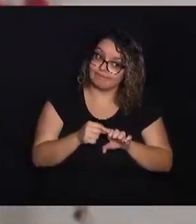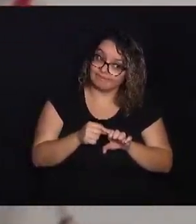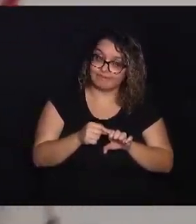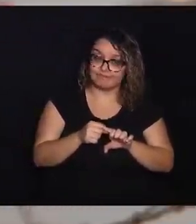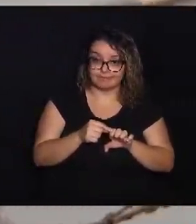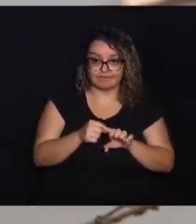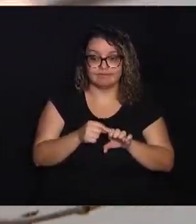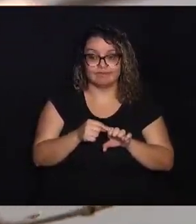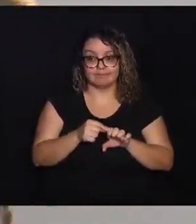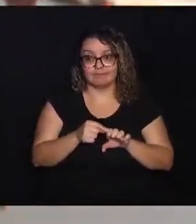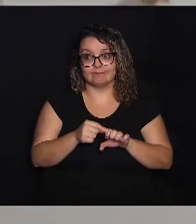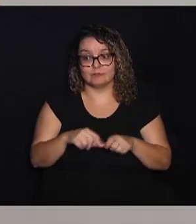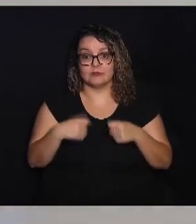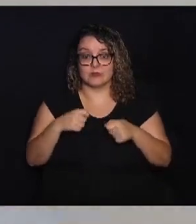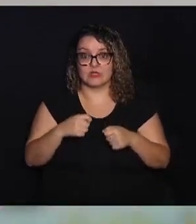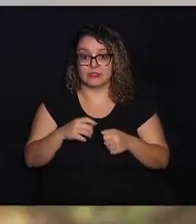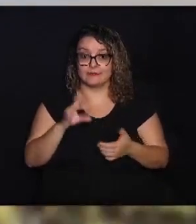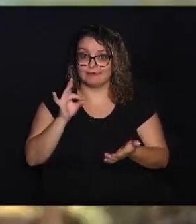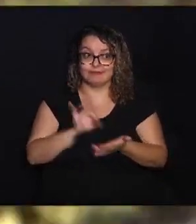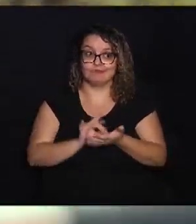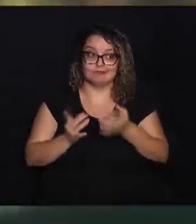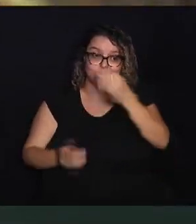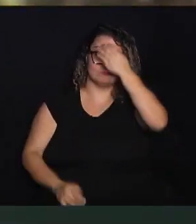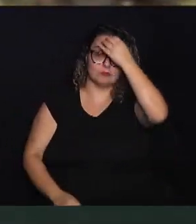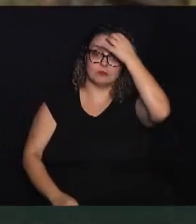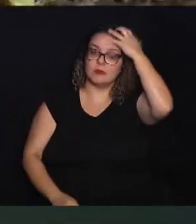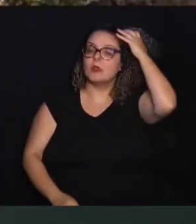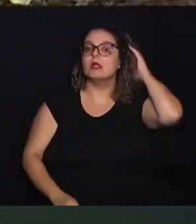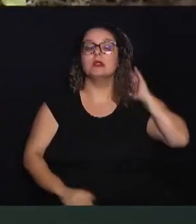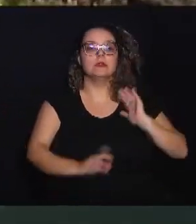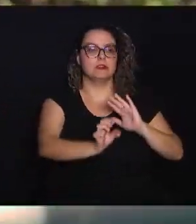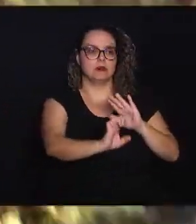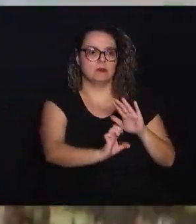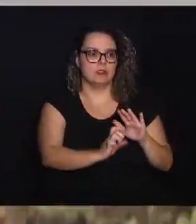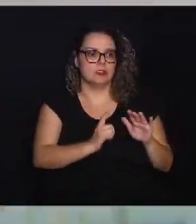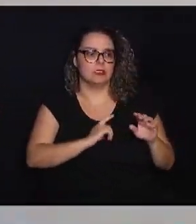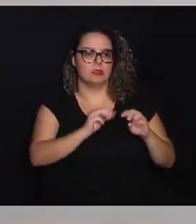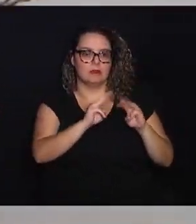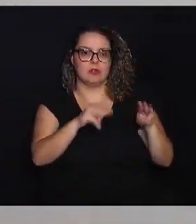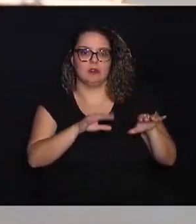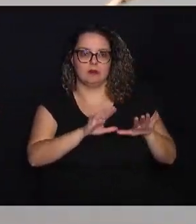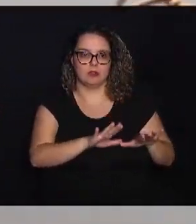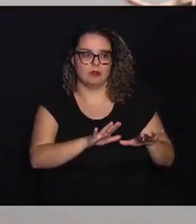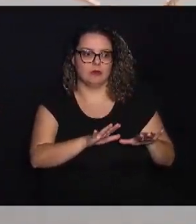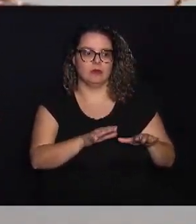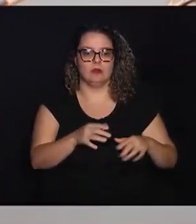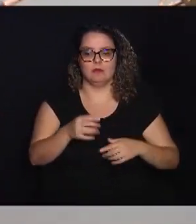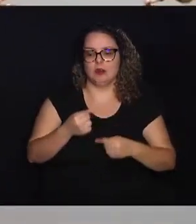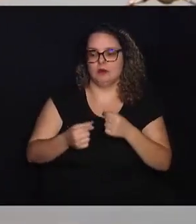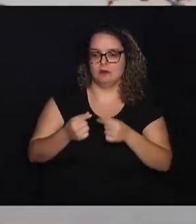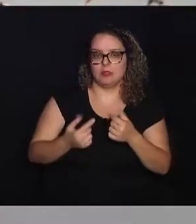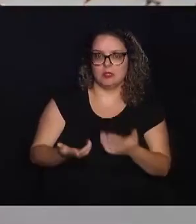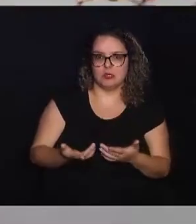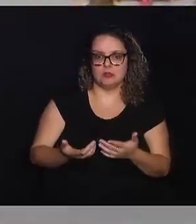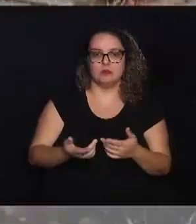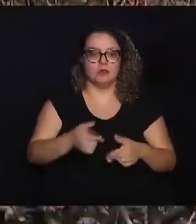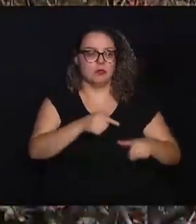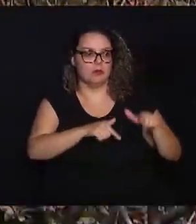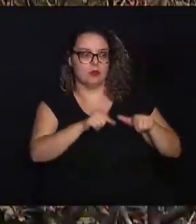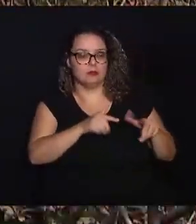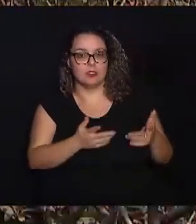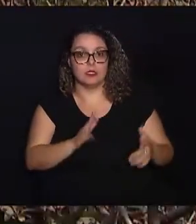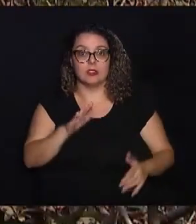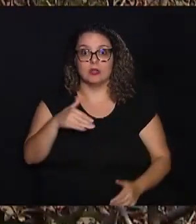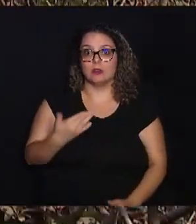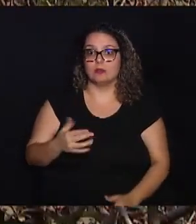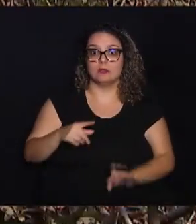você tem que cair na real, que lá na empresa tem o departamento de marketing, o departamento financeiro, o departamento de logística, e quando